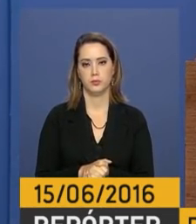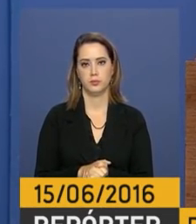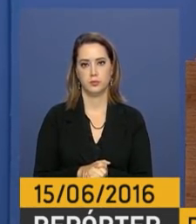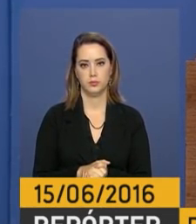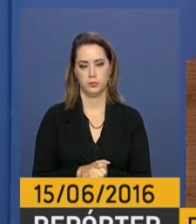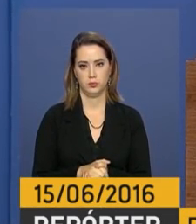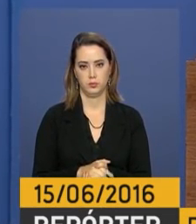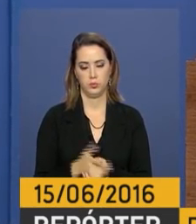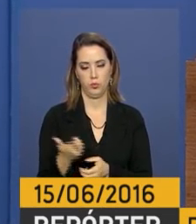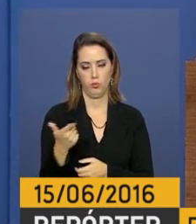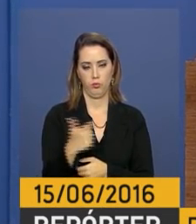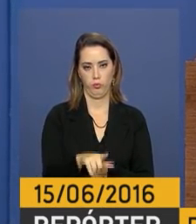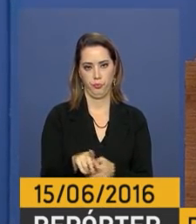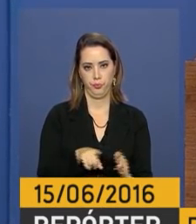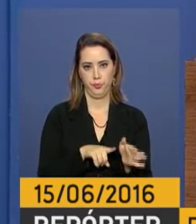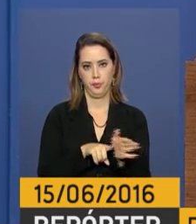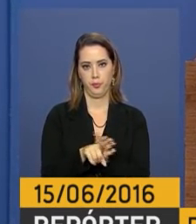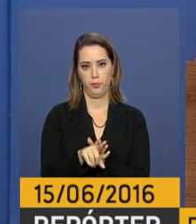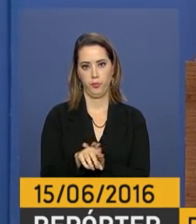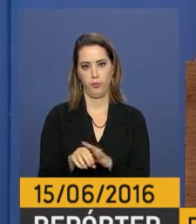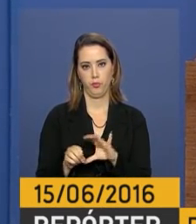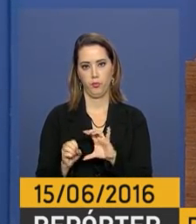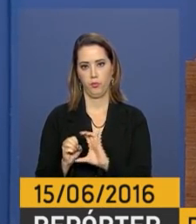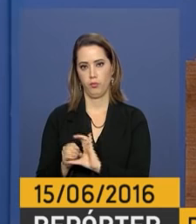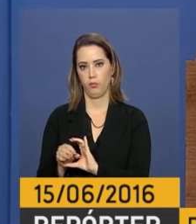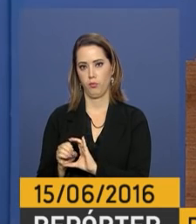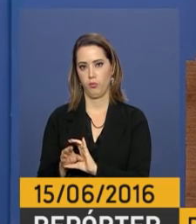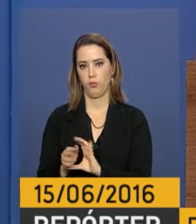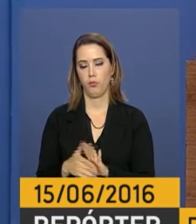João Borges, TV Globo.